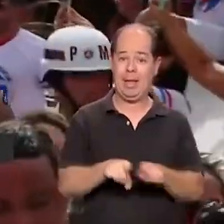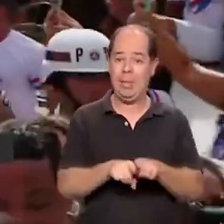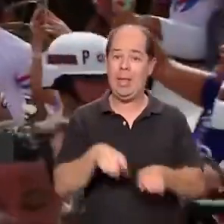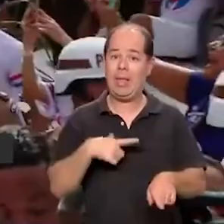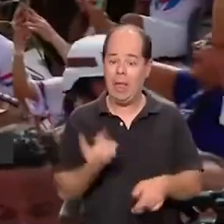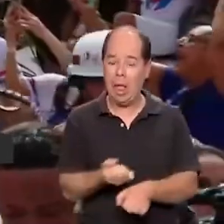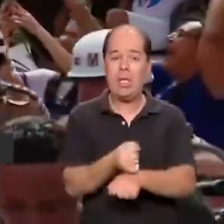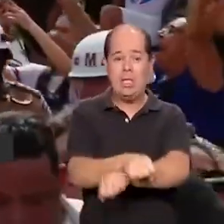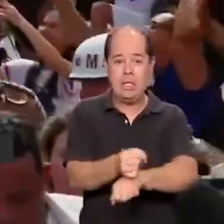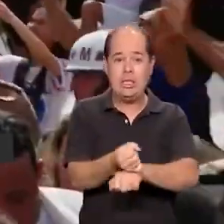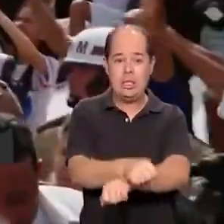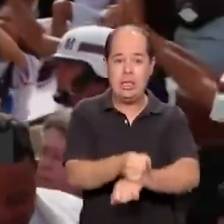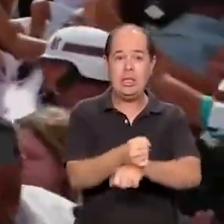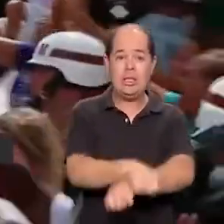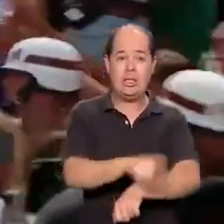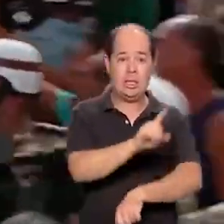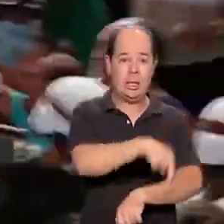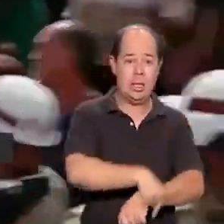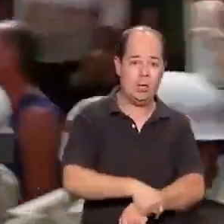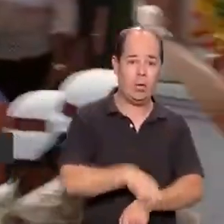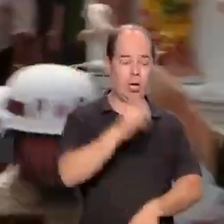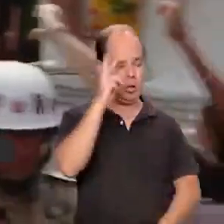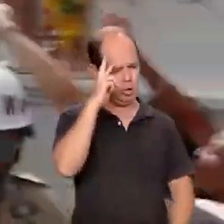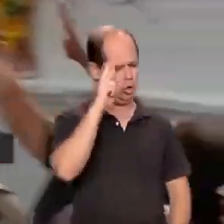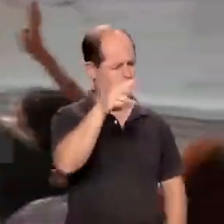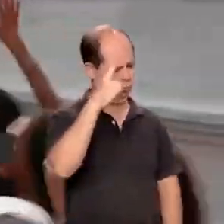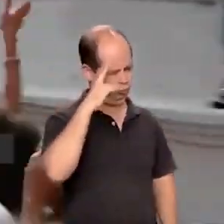escravizadas enviadas pelos senhores.